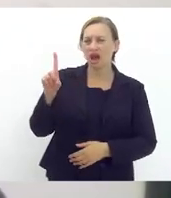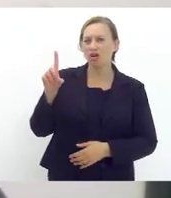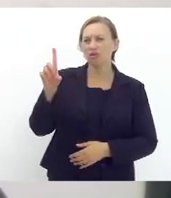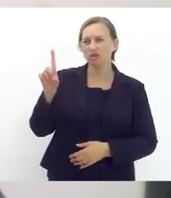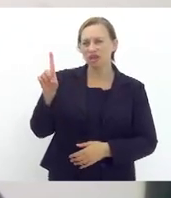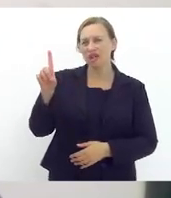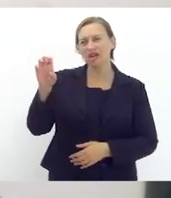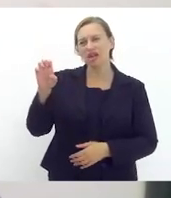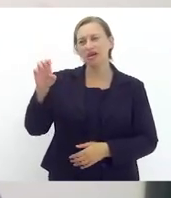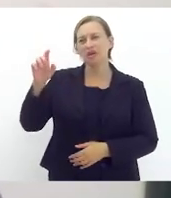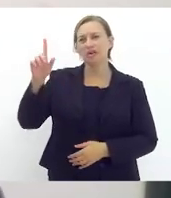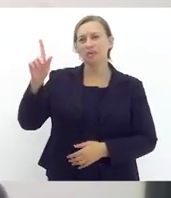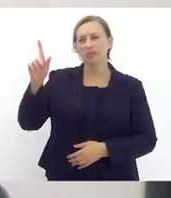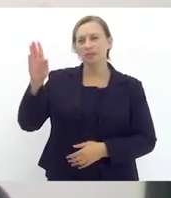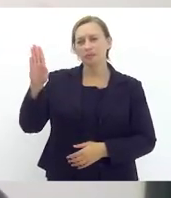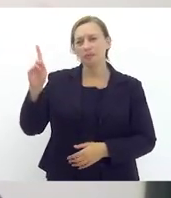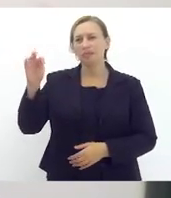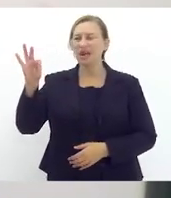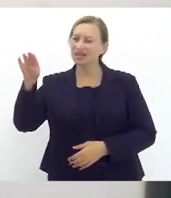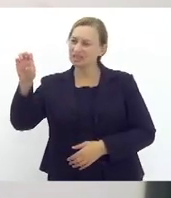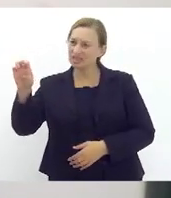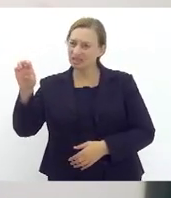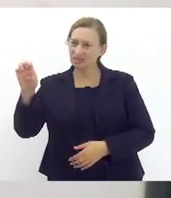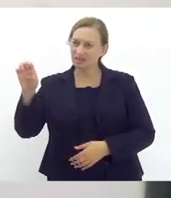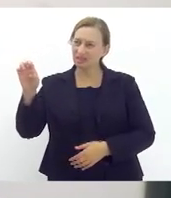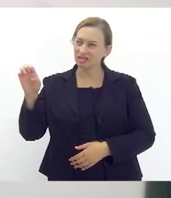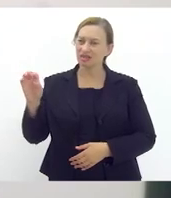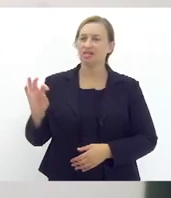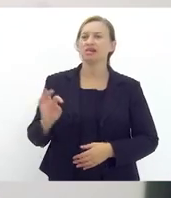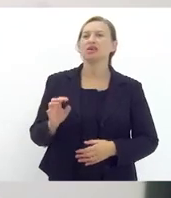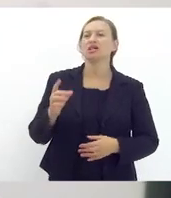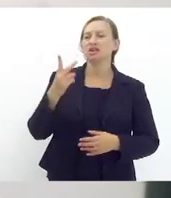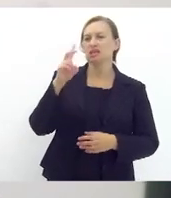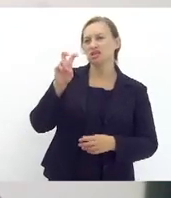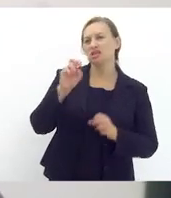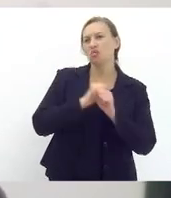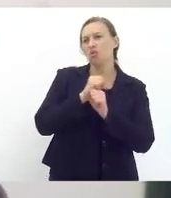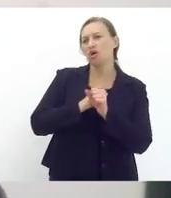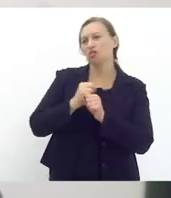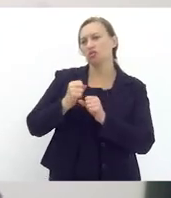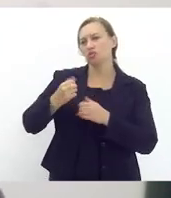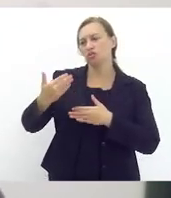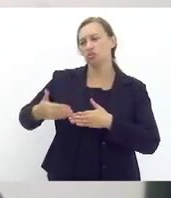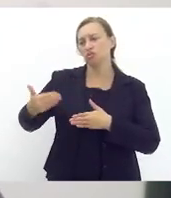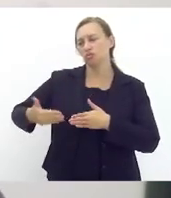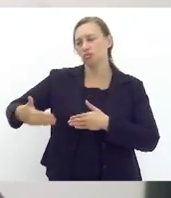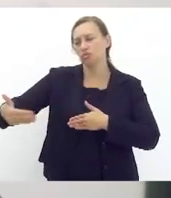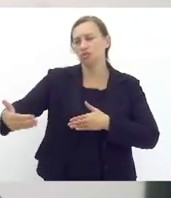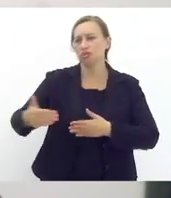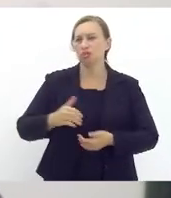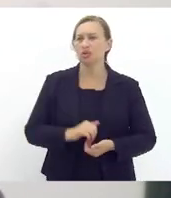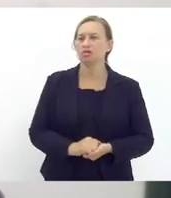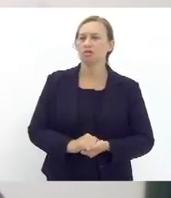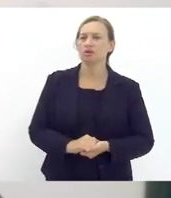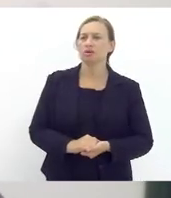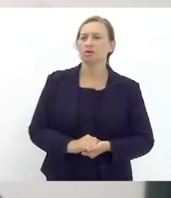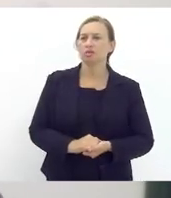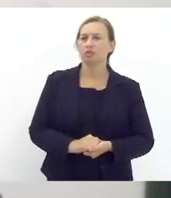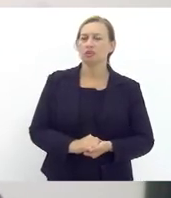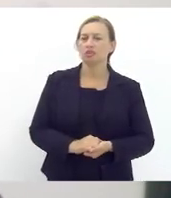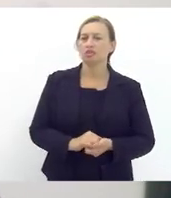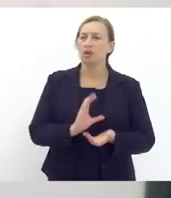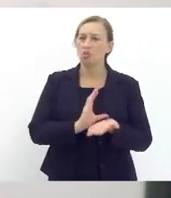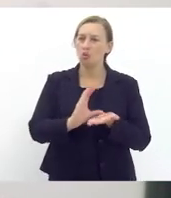financeiro de recursos por cinco anos seguidos cinco anos seguidos é